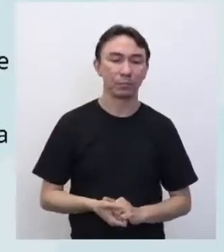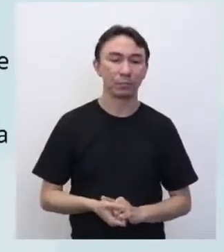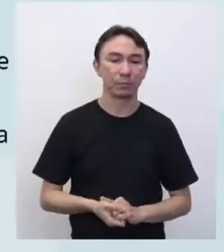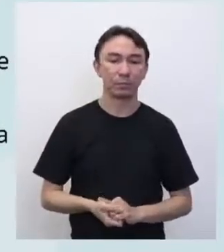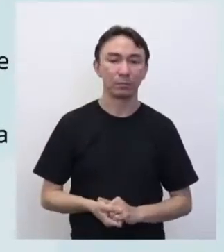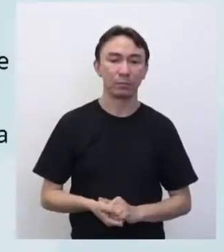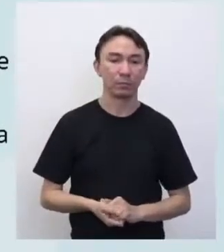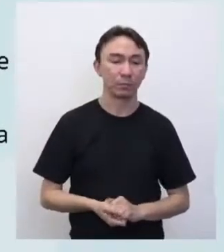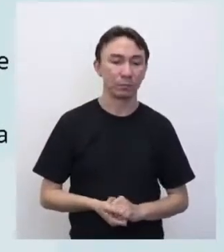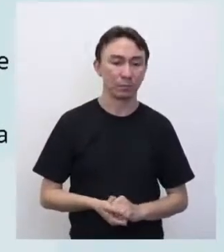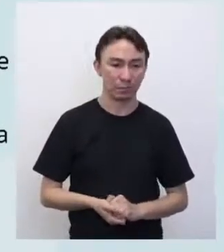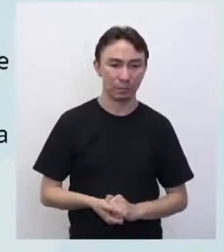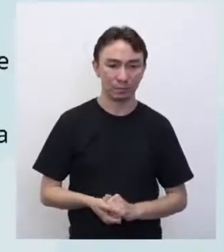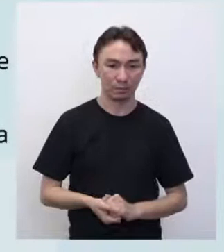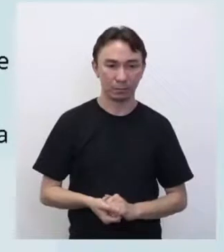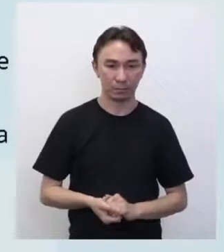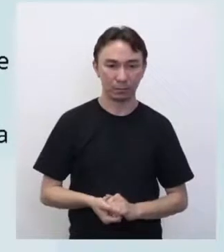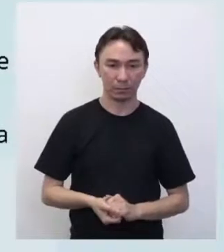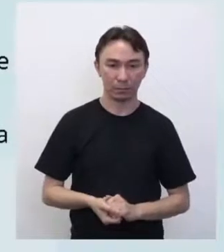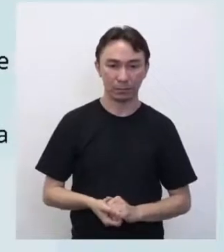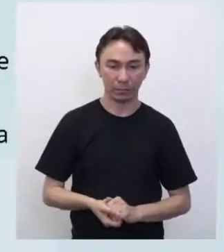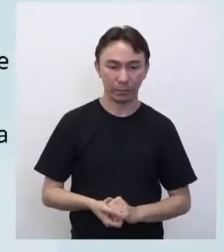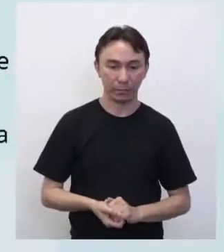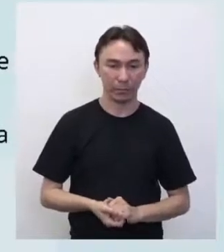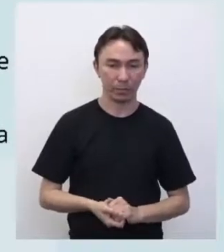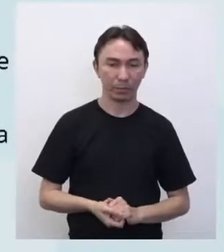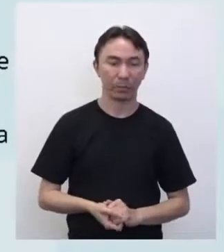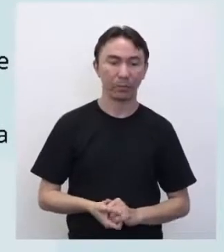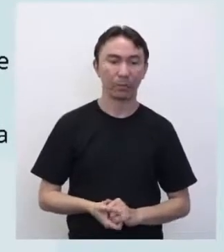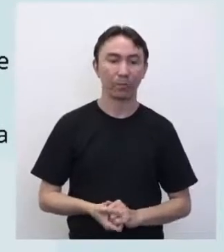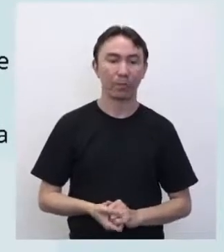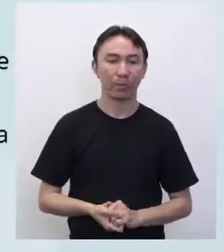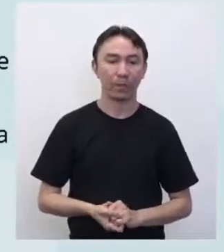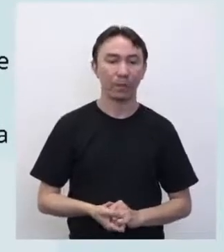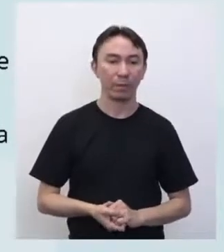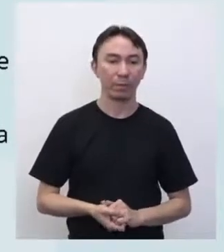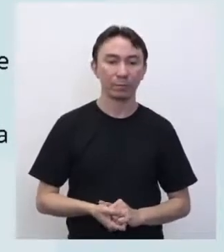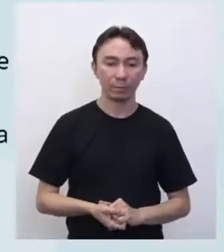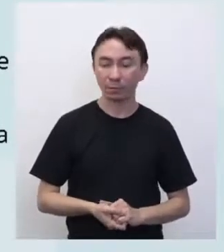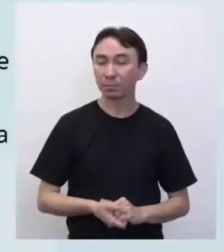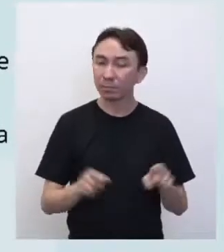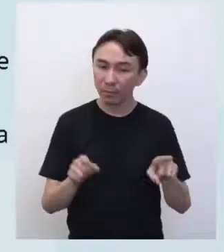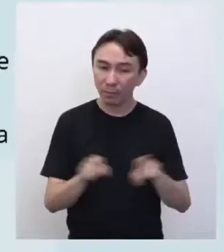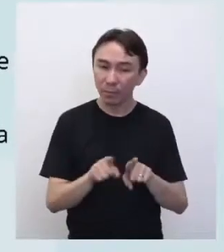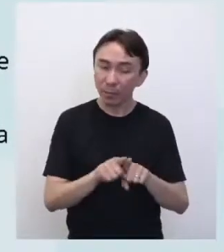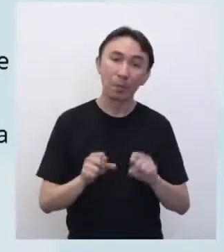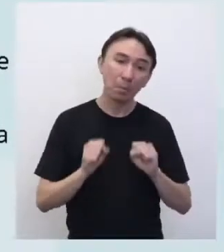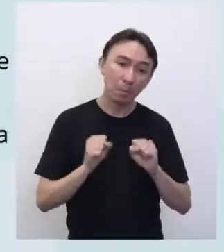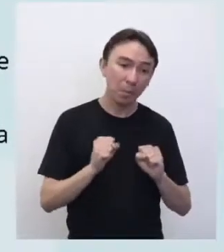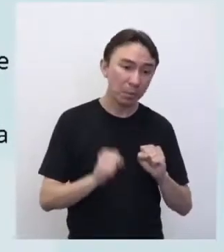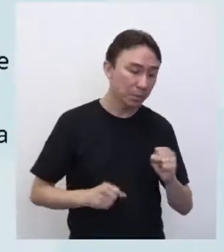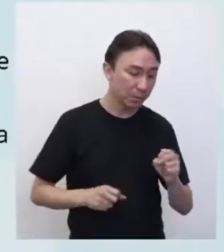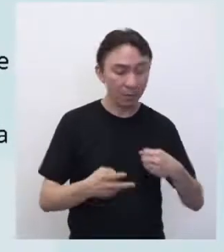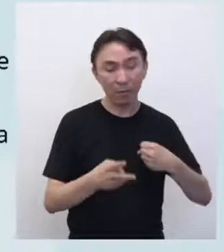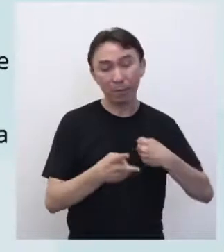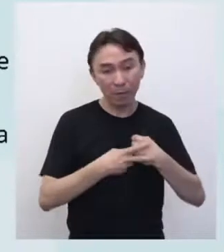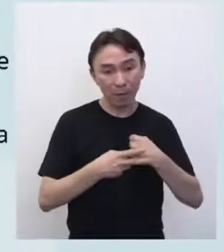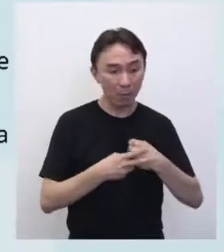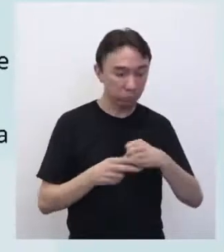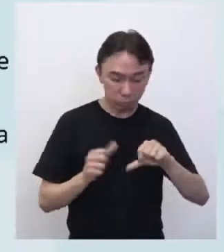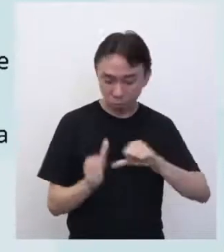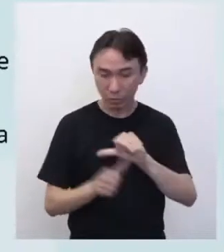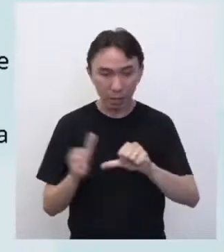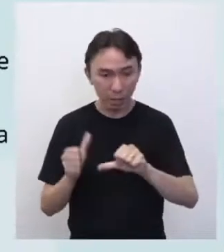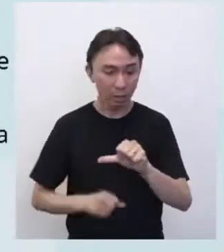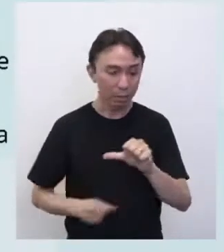the suffix ion, recreate, recreation. Podemos transformar um verbo em um substantivo